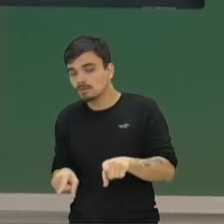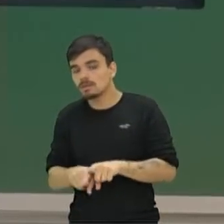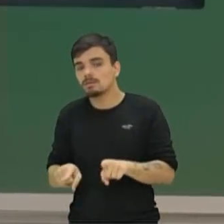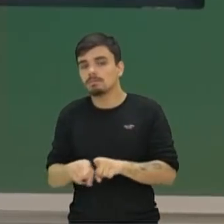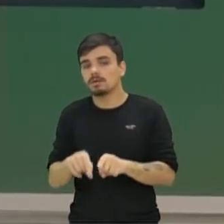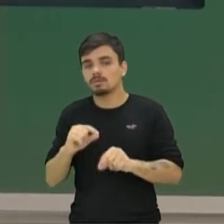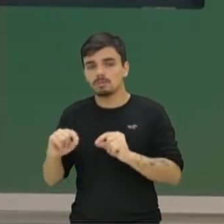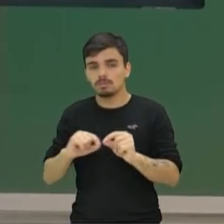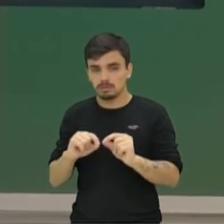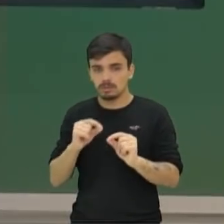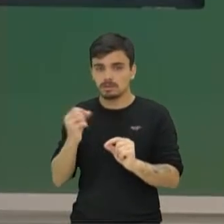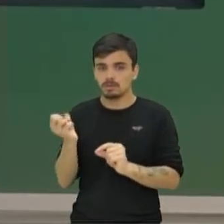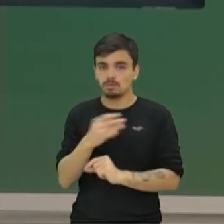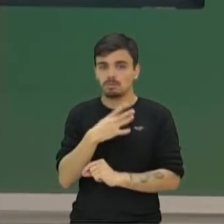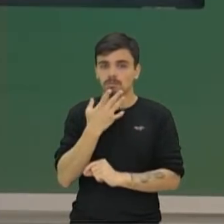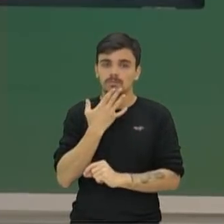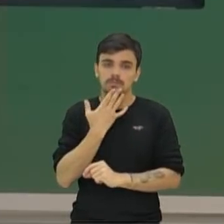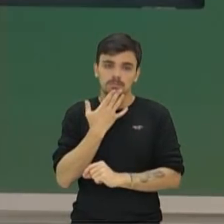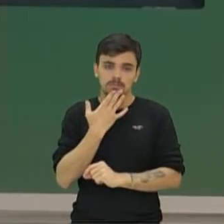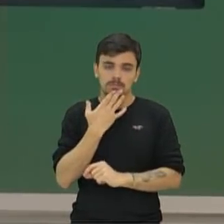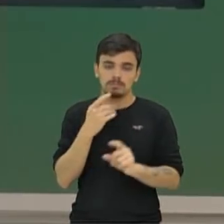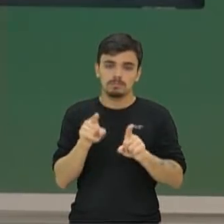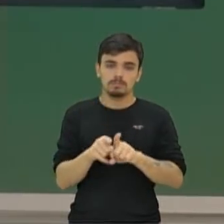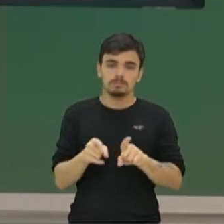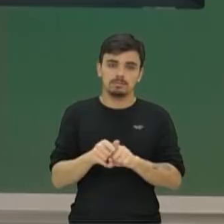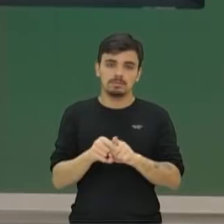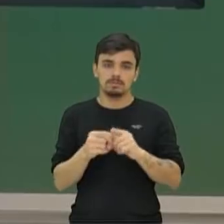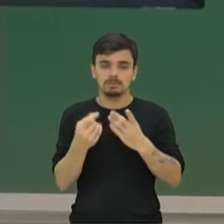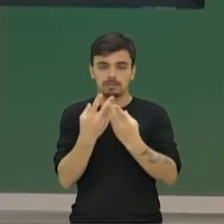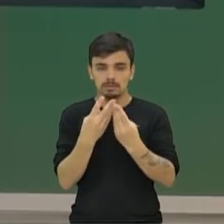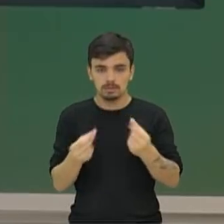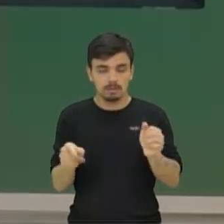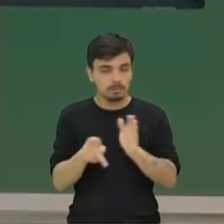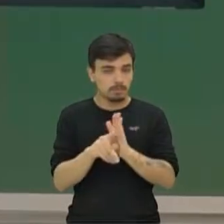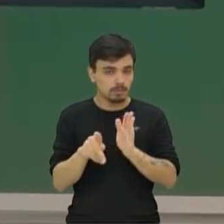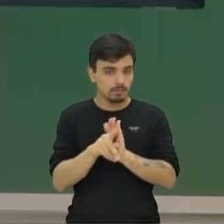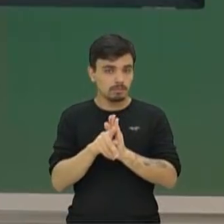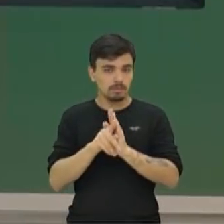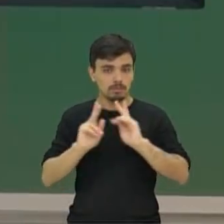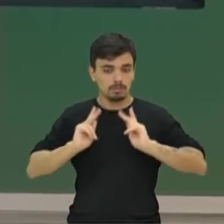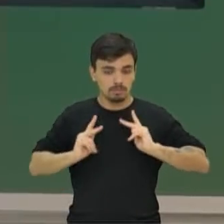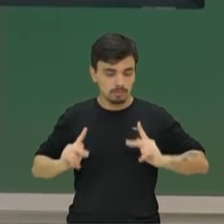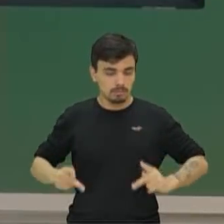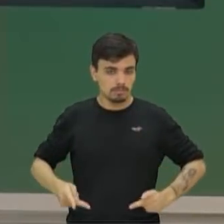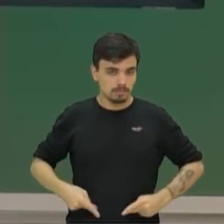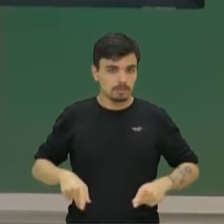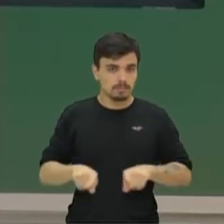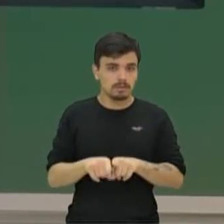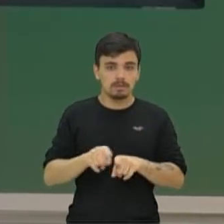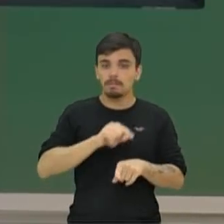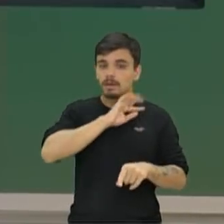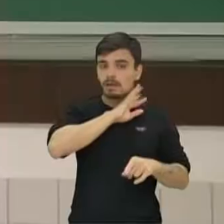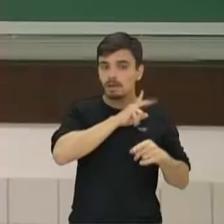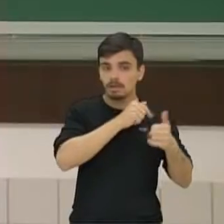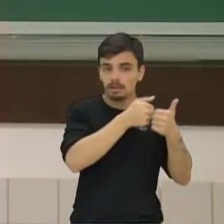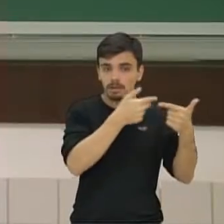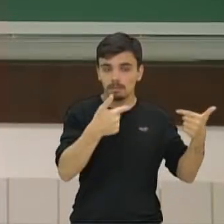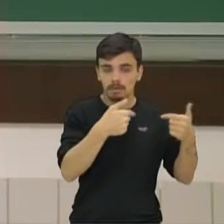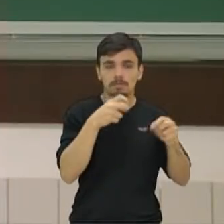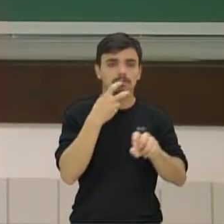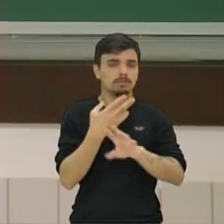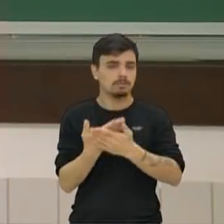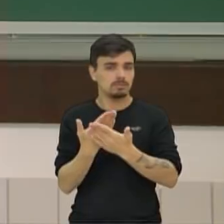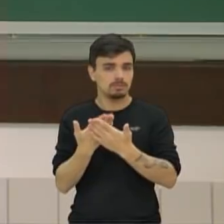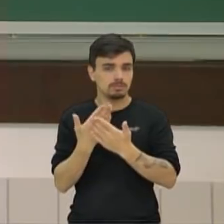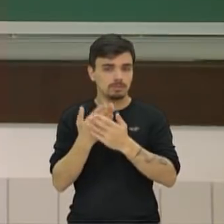obter novas cores. Dissecava corpos de animais e humanos para estudar a musculatura dos ossos e